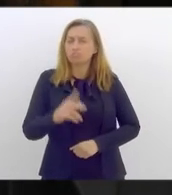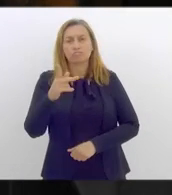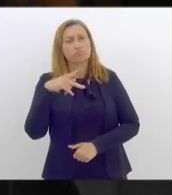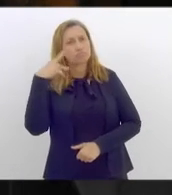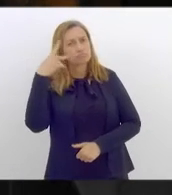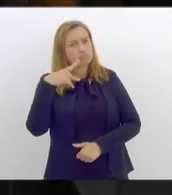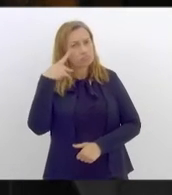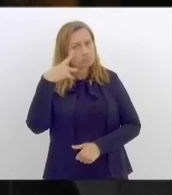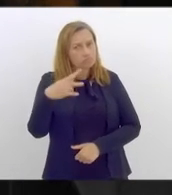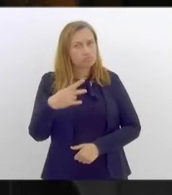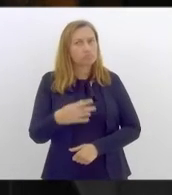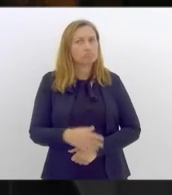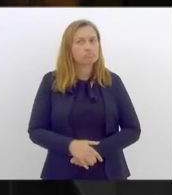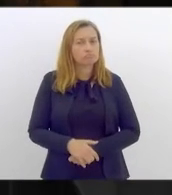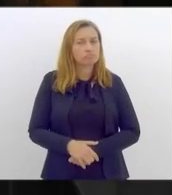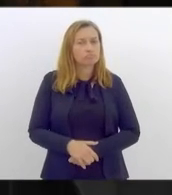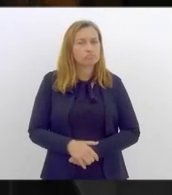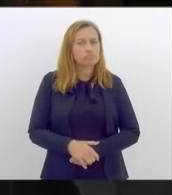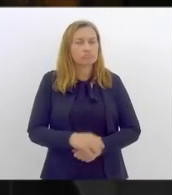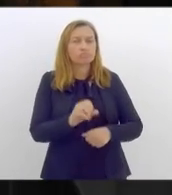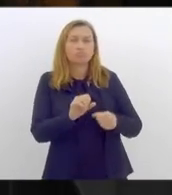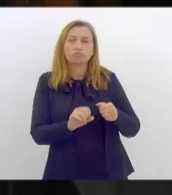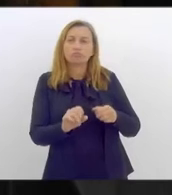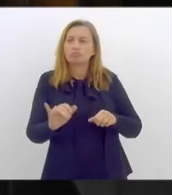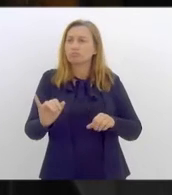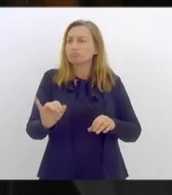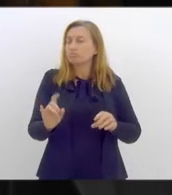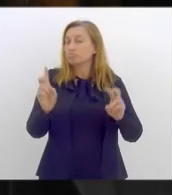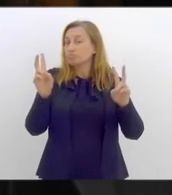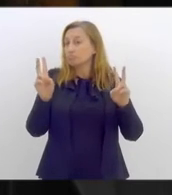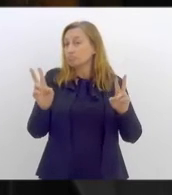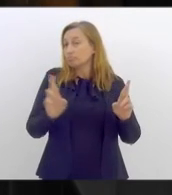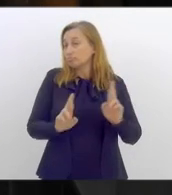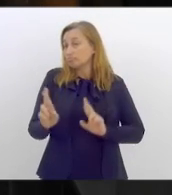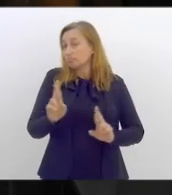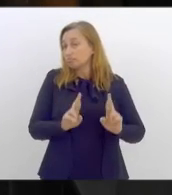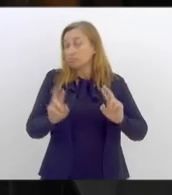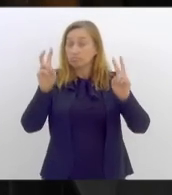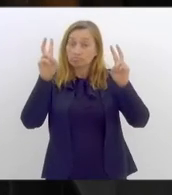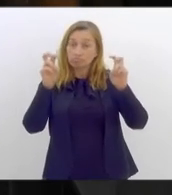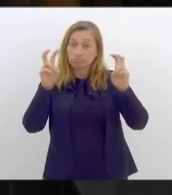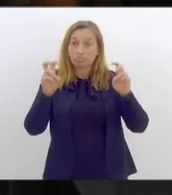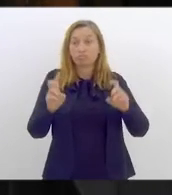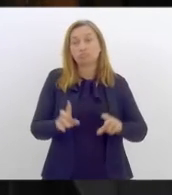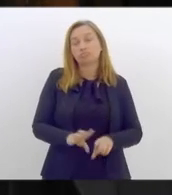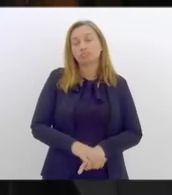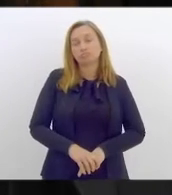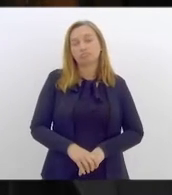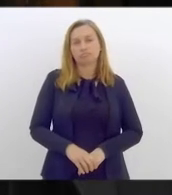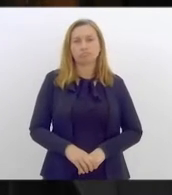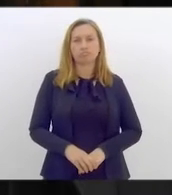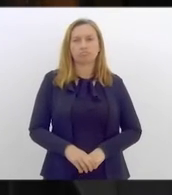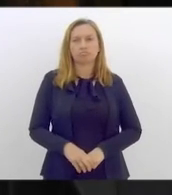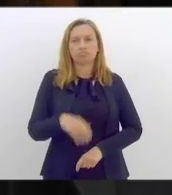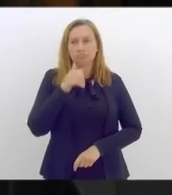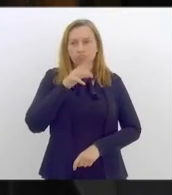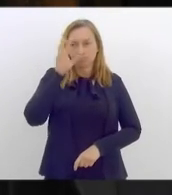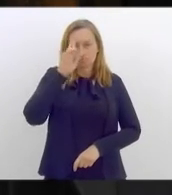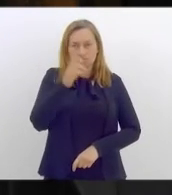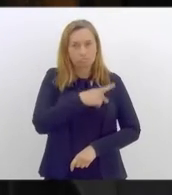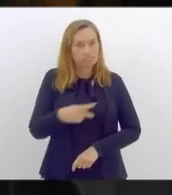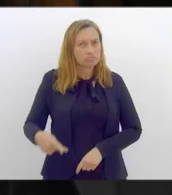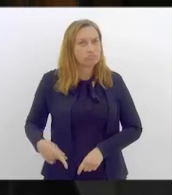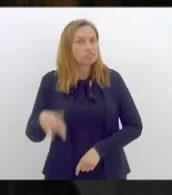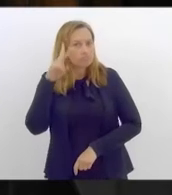Fluminense vai percorrer em relação a esse tema Além do mais senhora Presidente eu queria